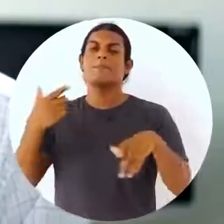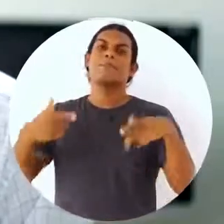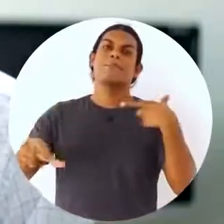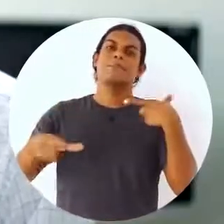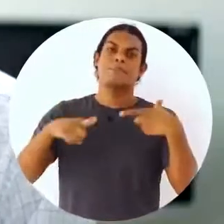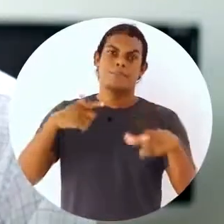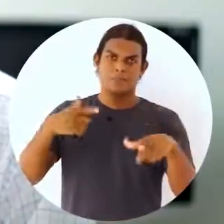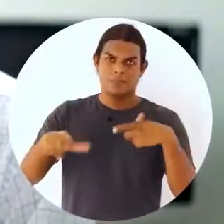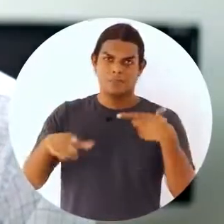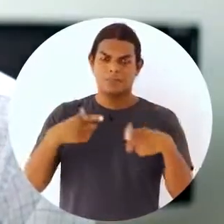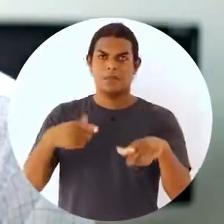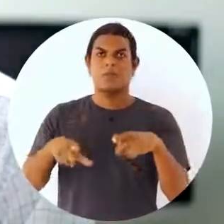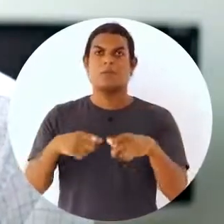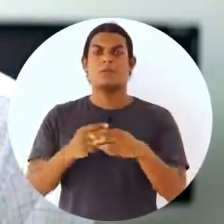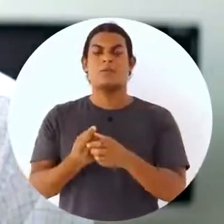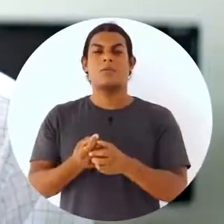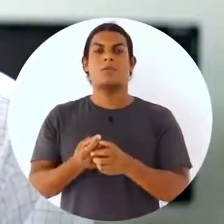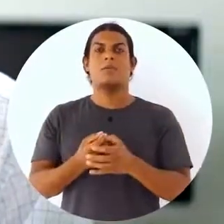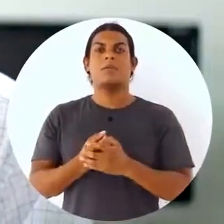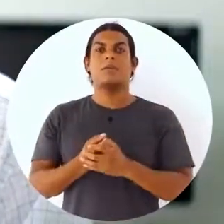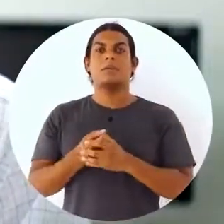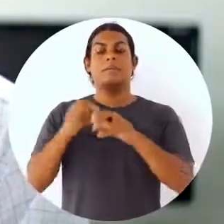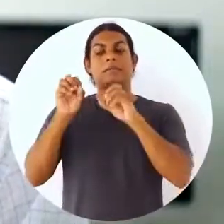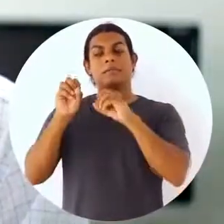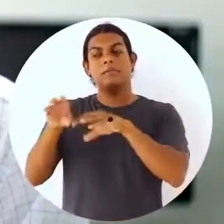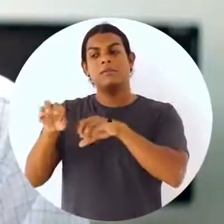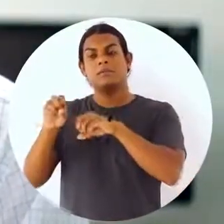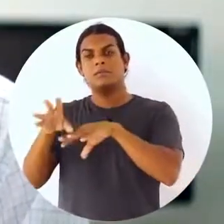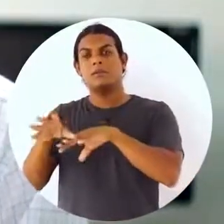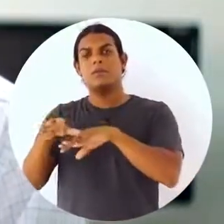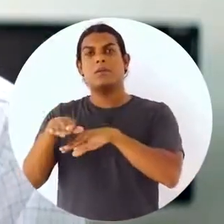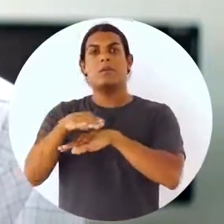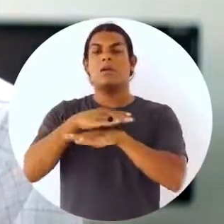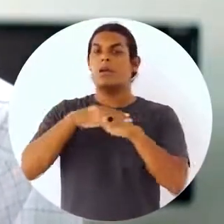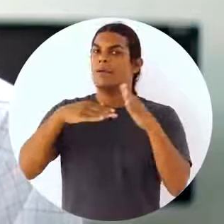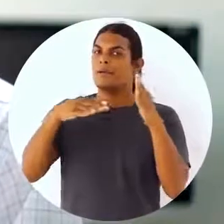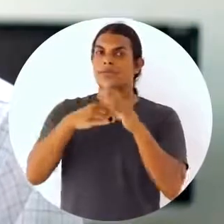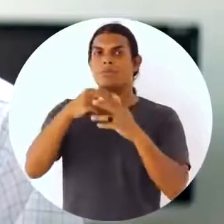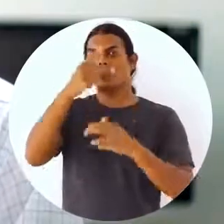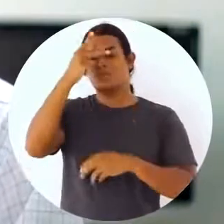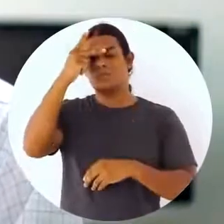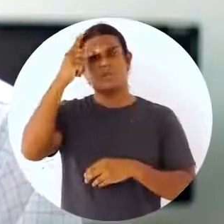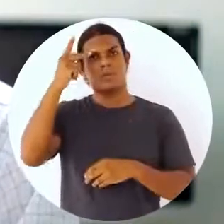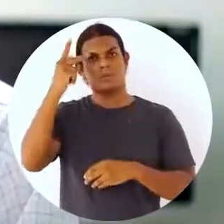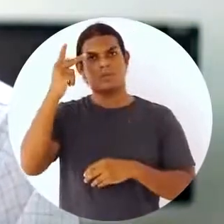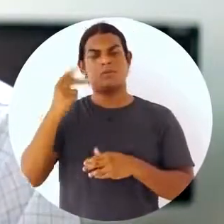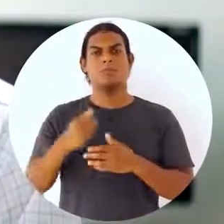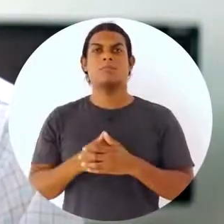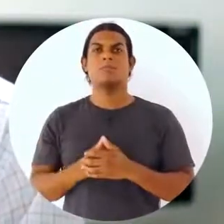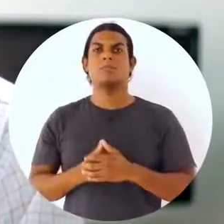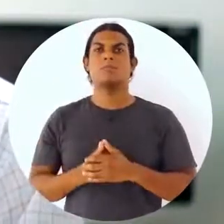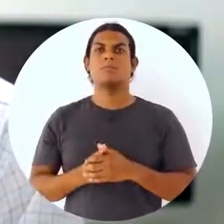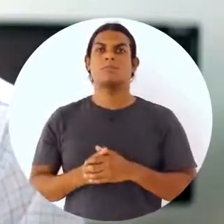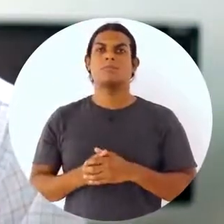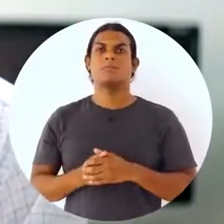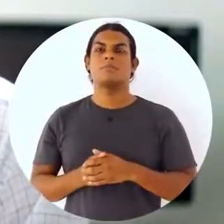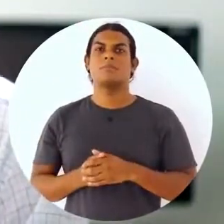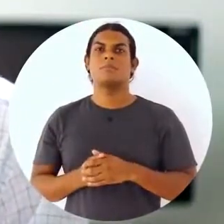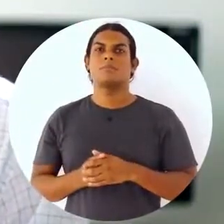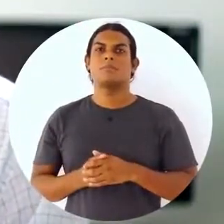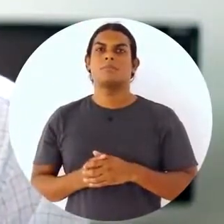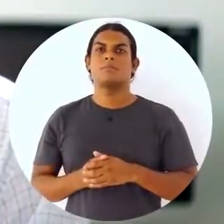para que aquele operador de produção, ao qual estava vinculado às indústrias na época, as fábricas na época, ele só se preocupasse em executar.